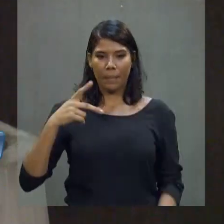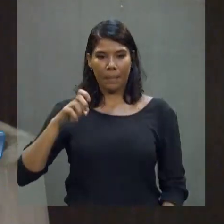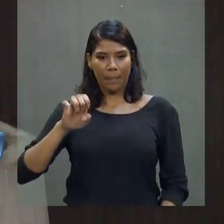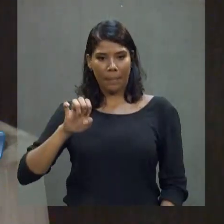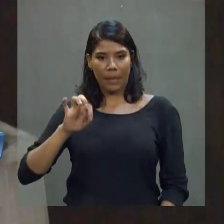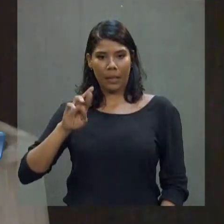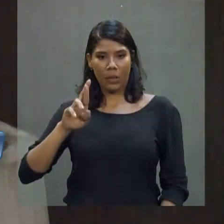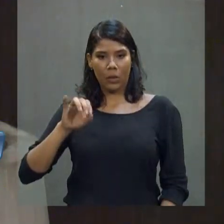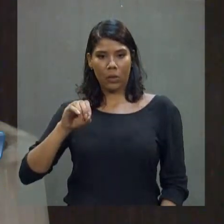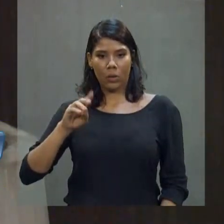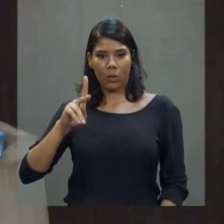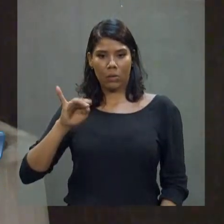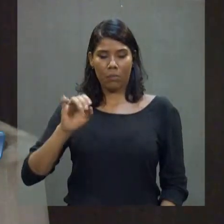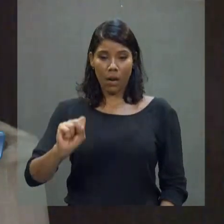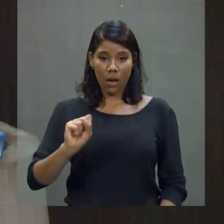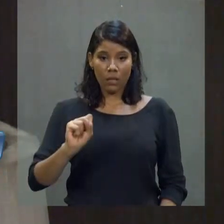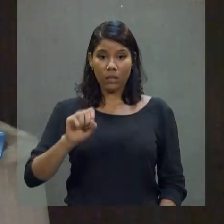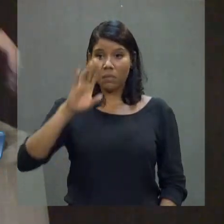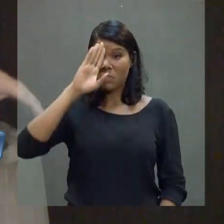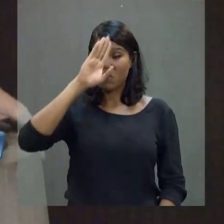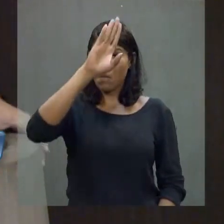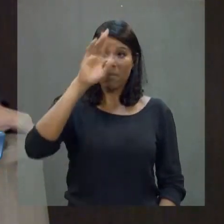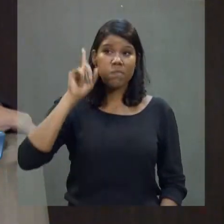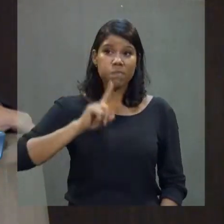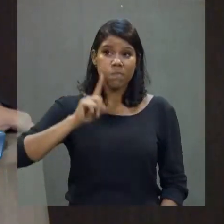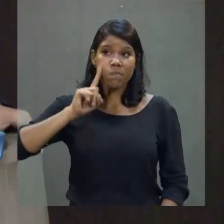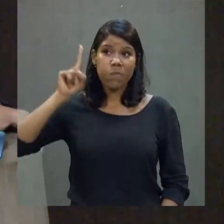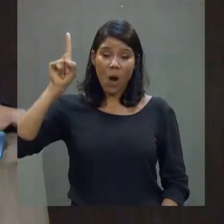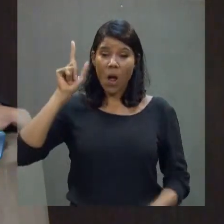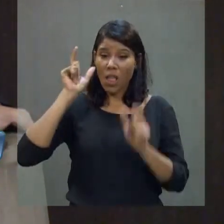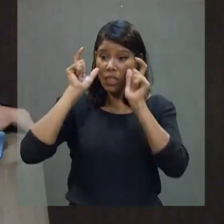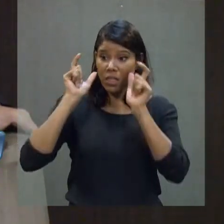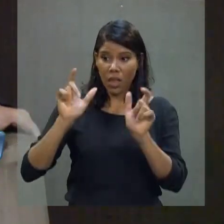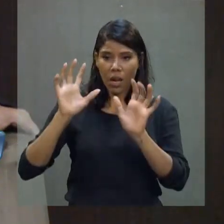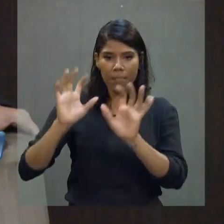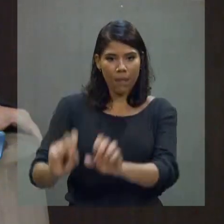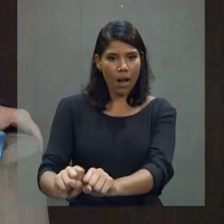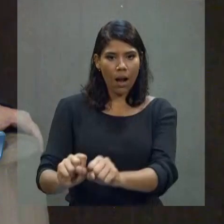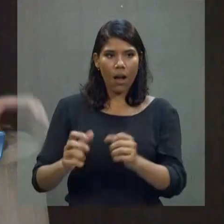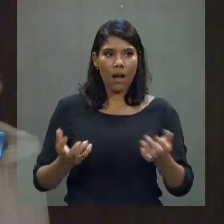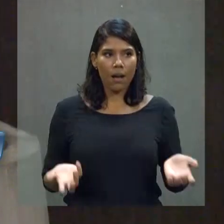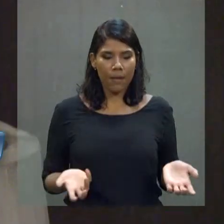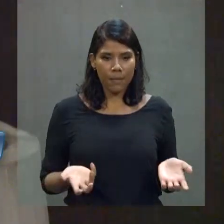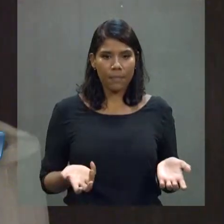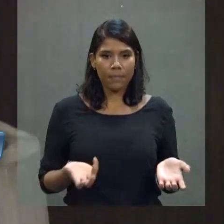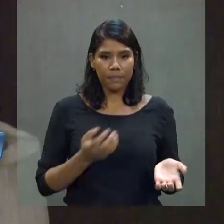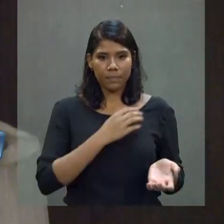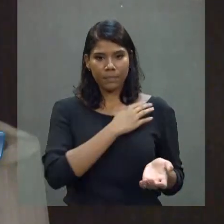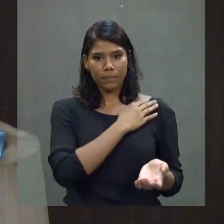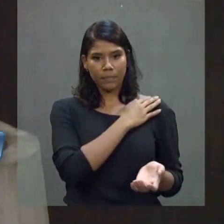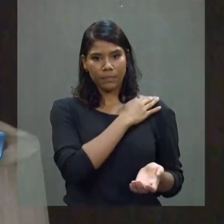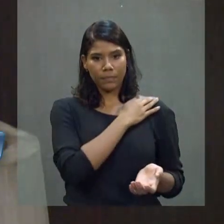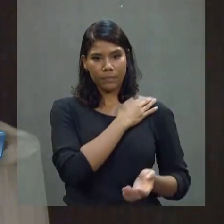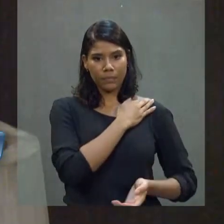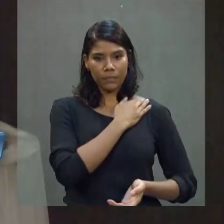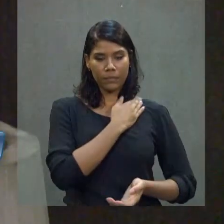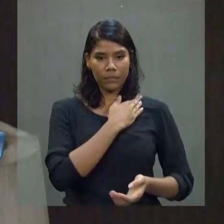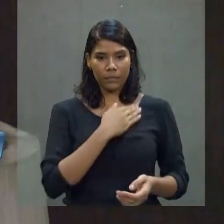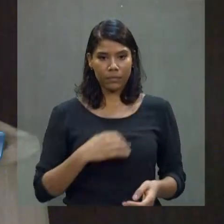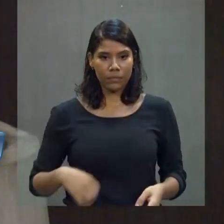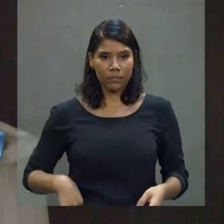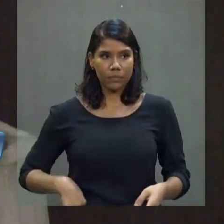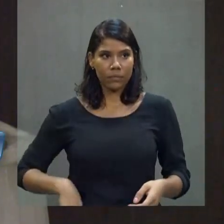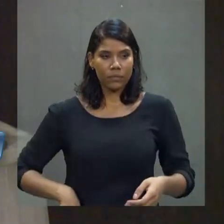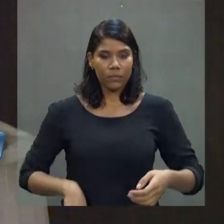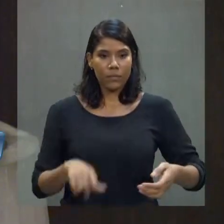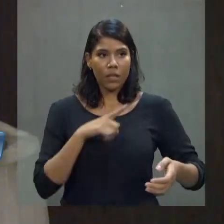bilionário, sobretudo nos Estados Unidos. Lembremos o processo judicial que correu contra a Petrobras nos Estados Unidos, lhe causando